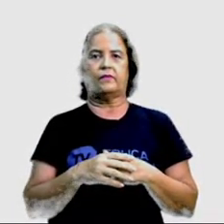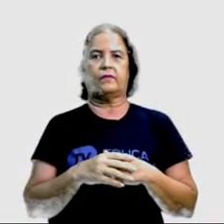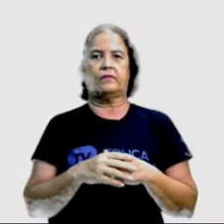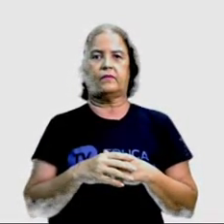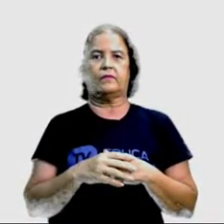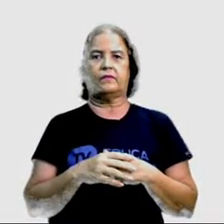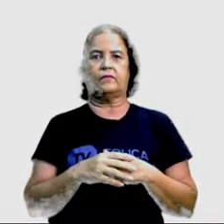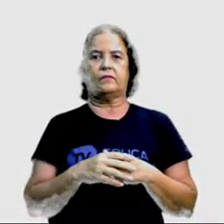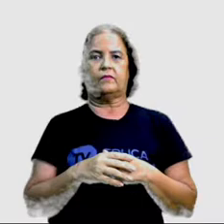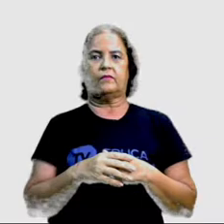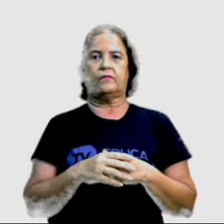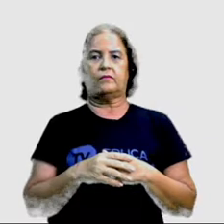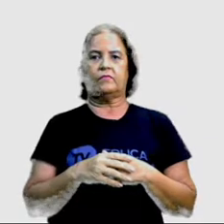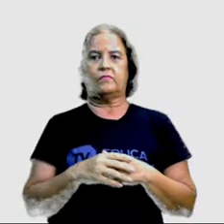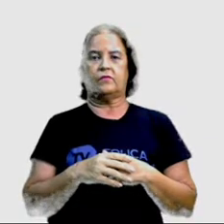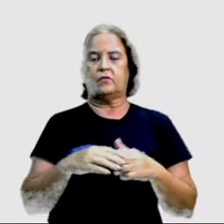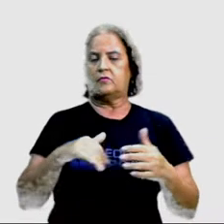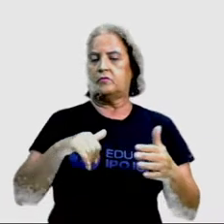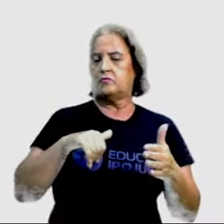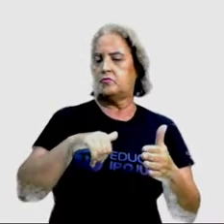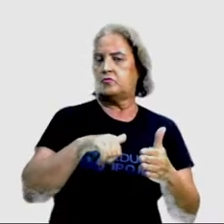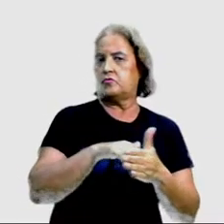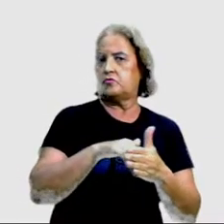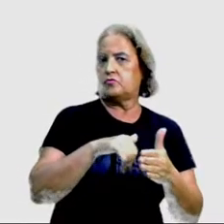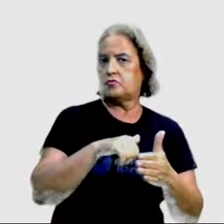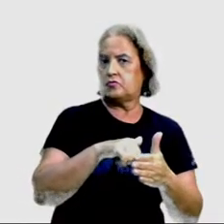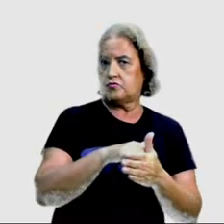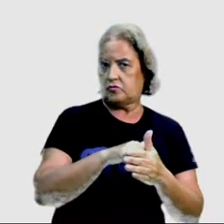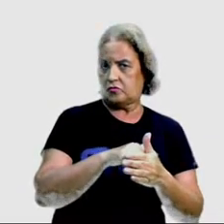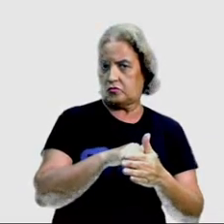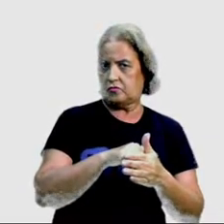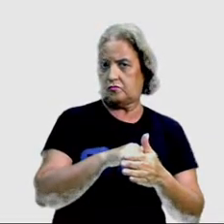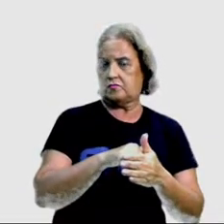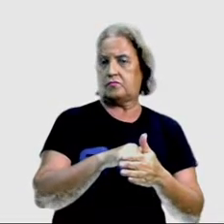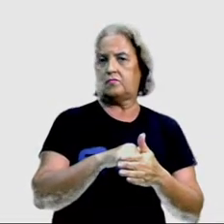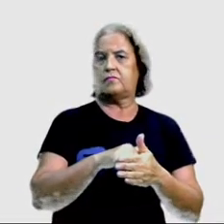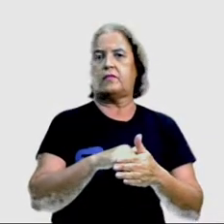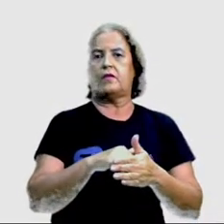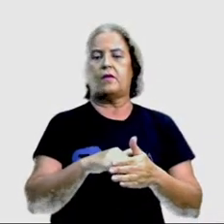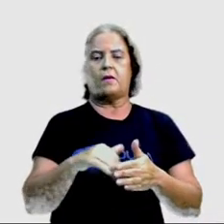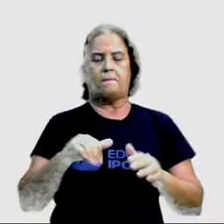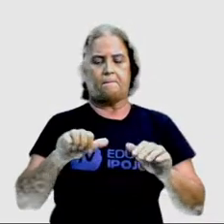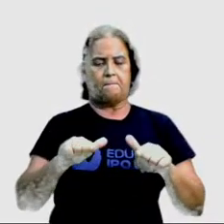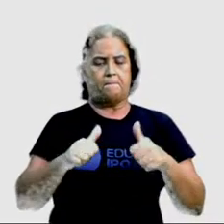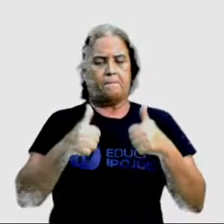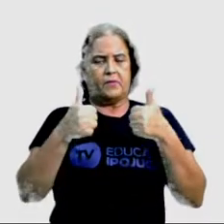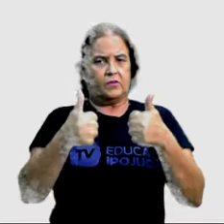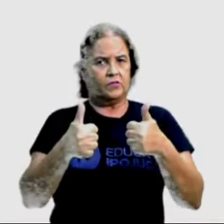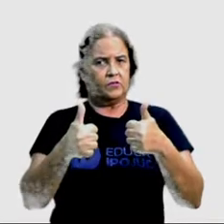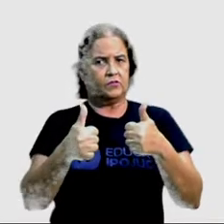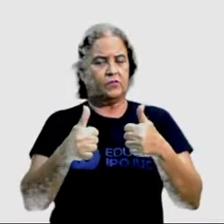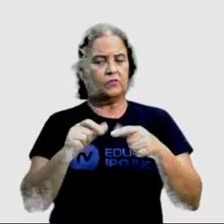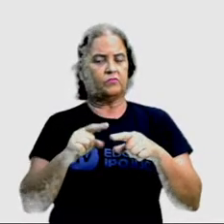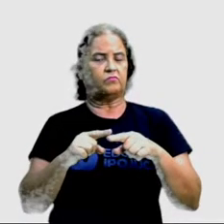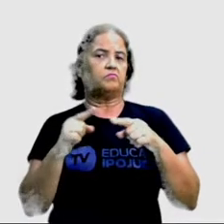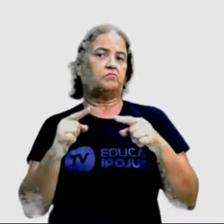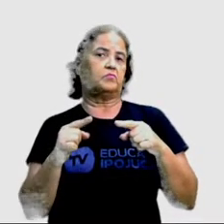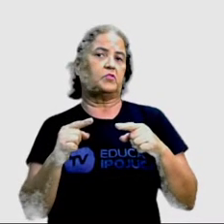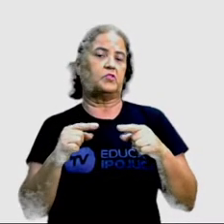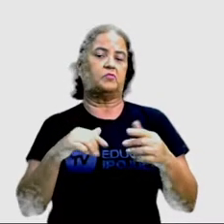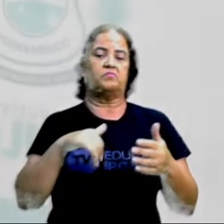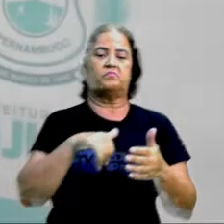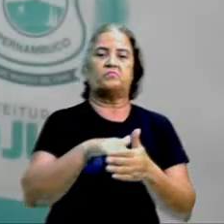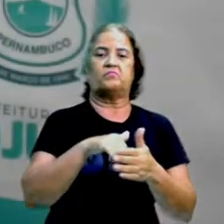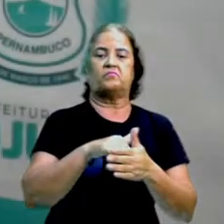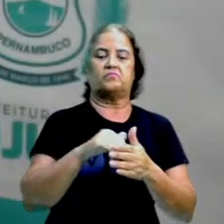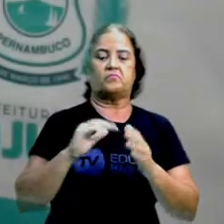seja, jogar futebol é mais legal do que jogar basquete. Estão entendendo